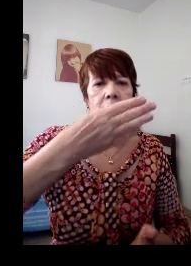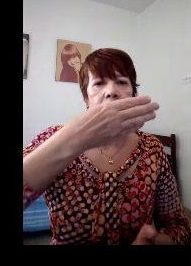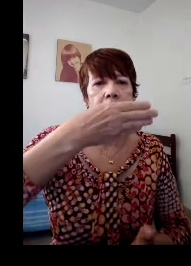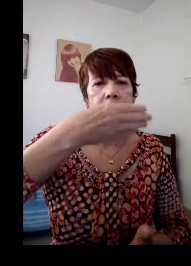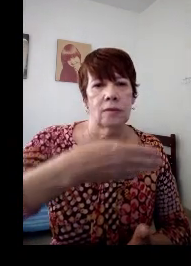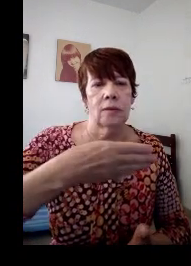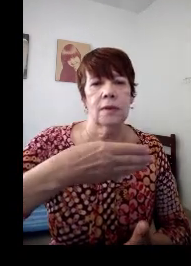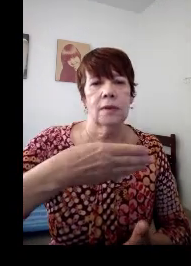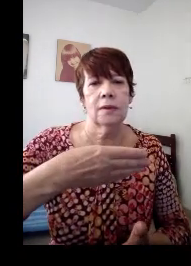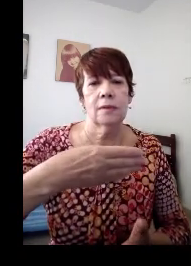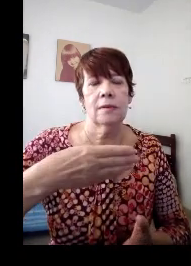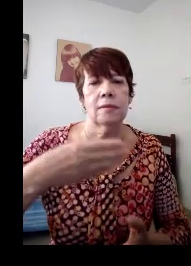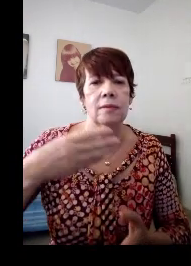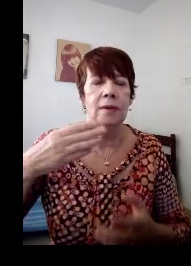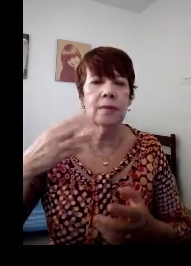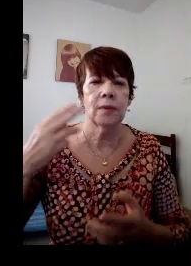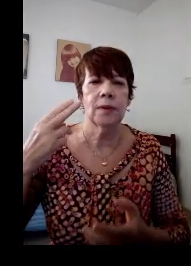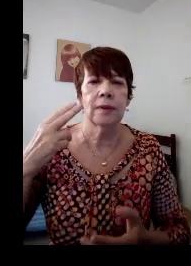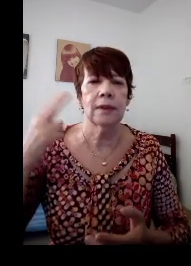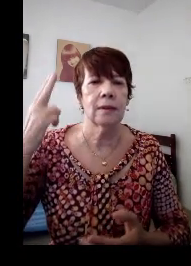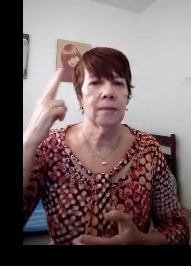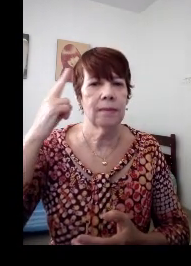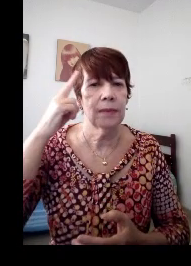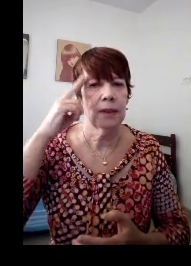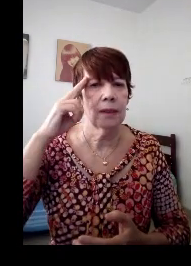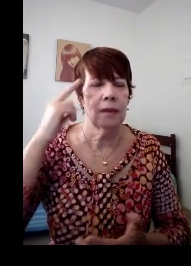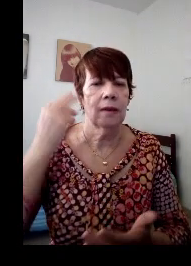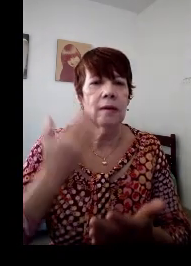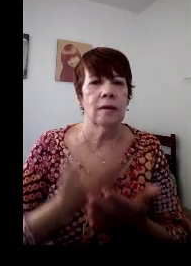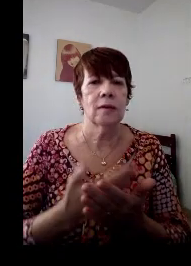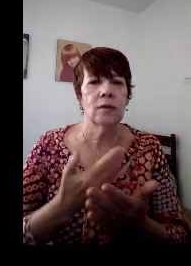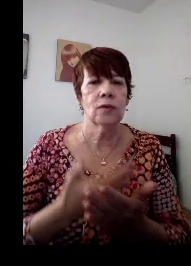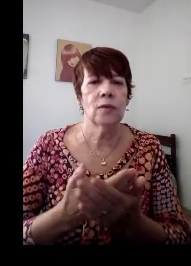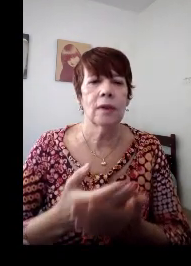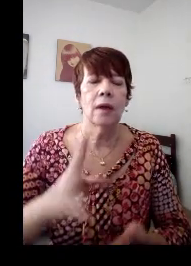um pouco sobre esse amor de Cristo, esse